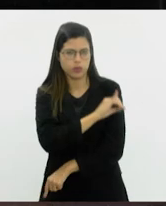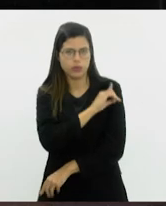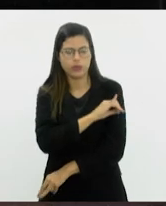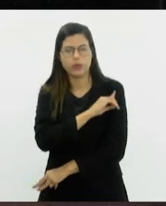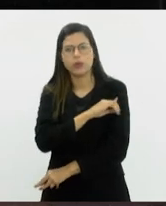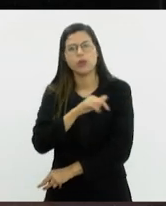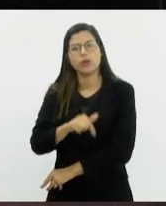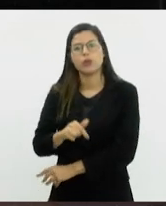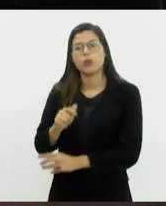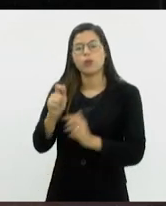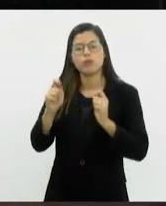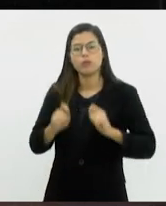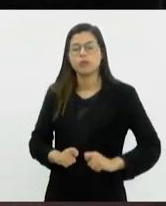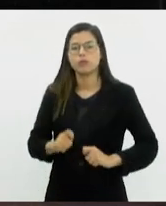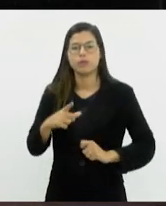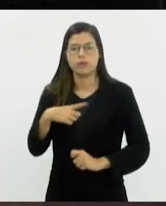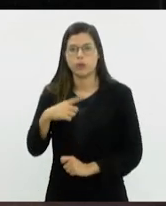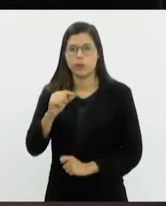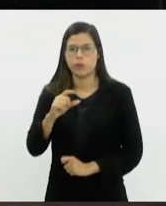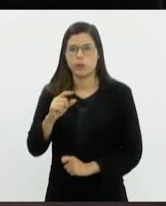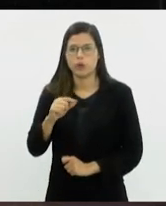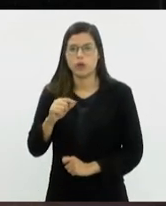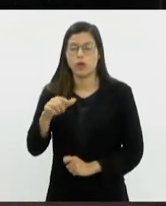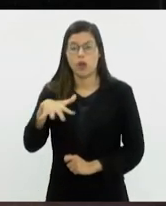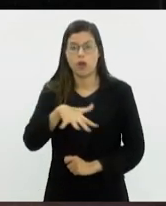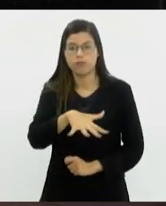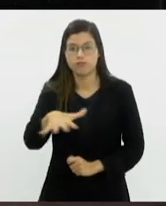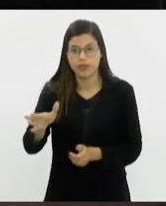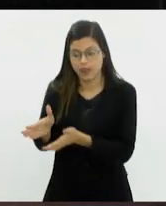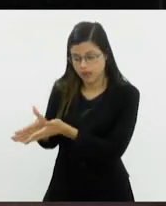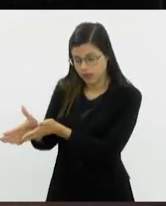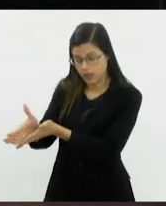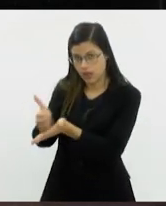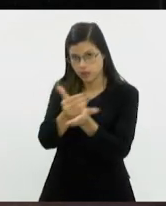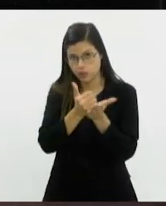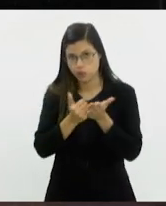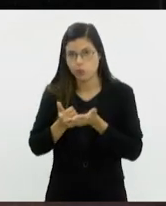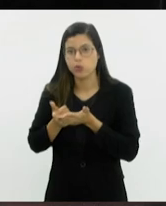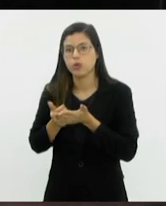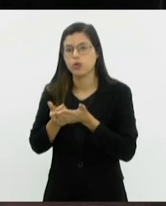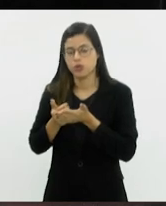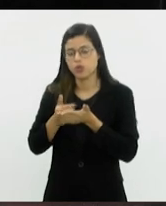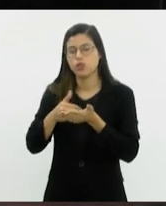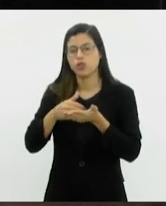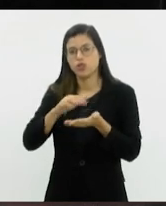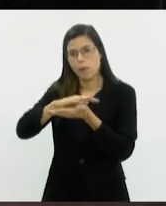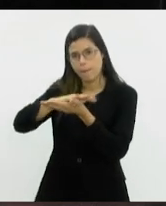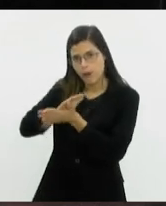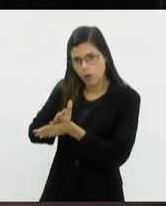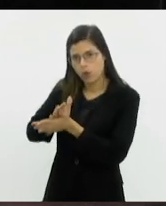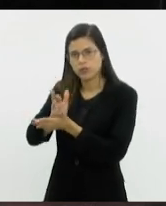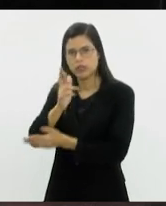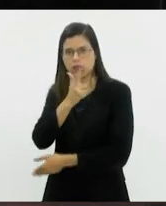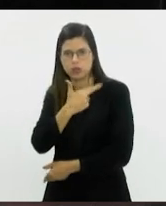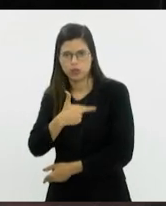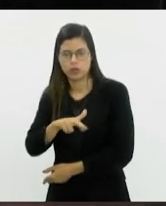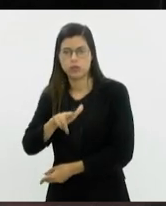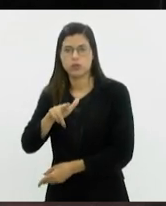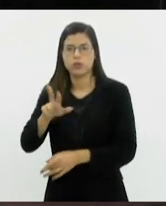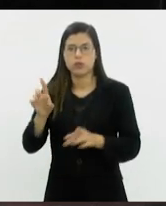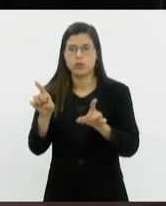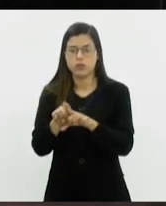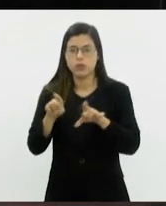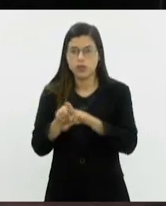que a gente possa ter uma ampla rede de dados de casos de intolerância e discriminação e também dos